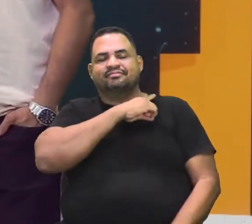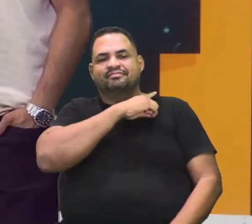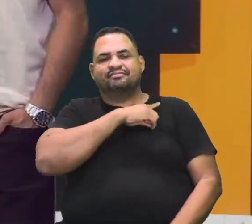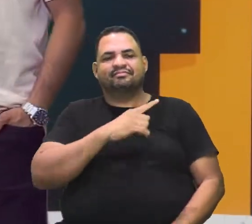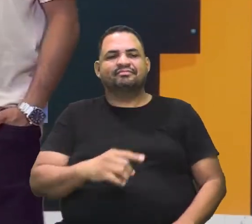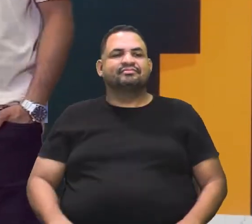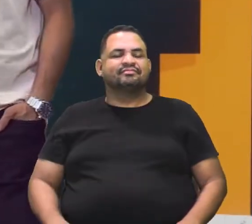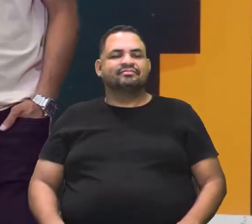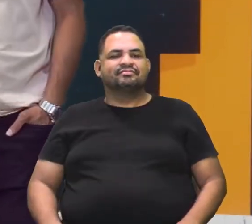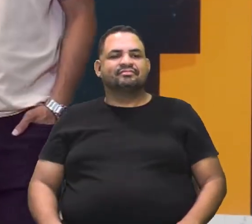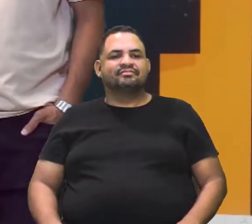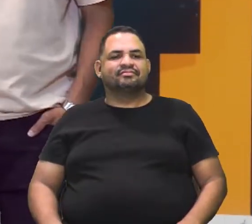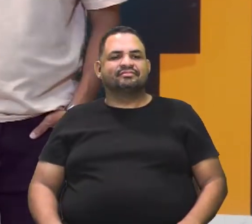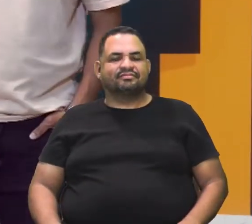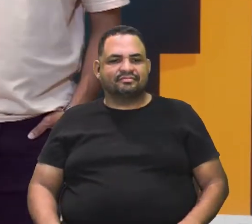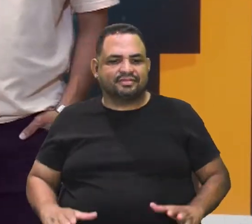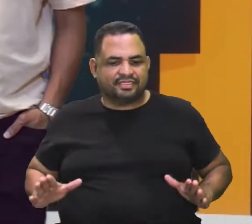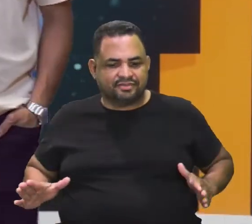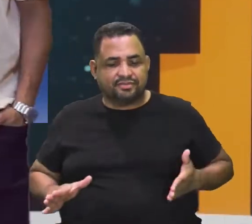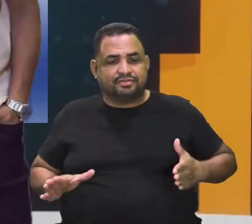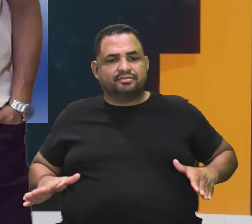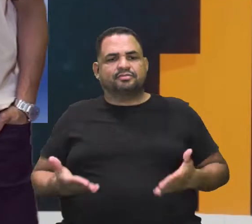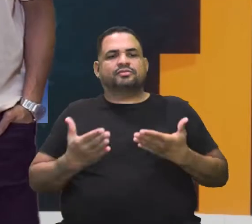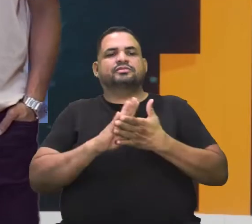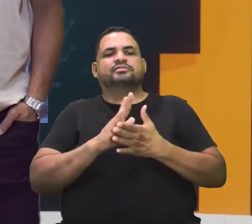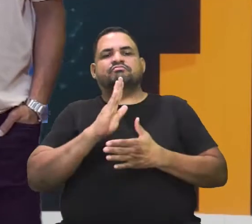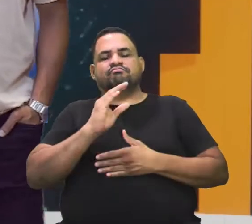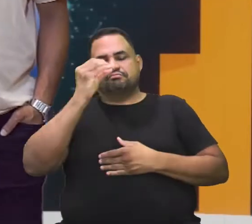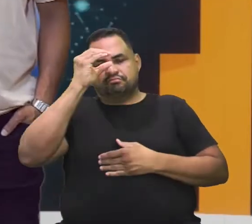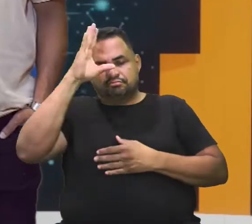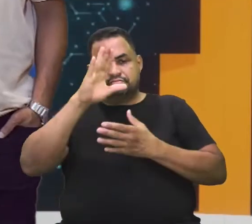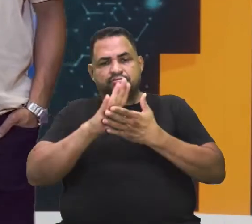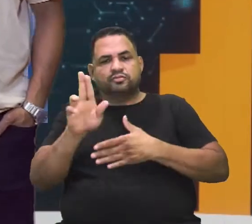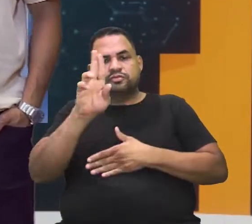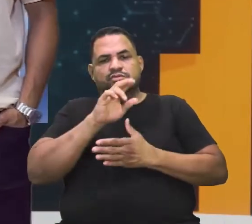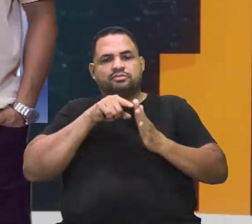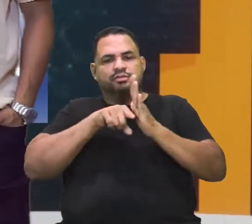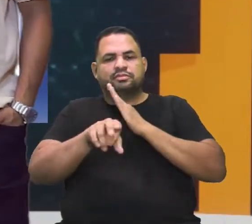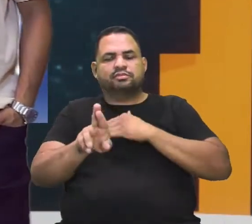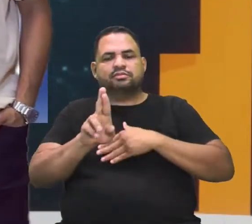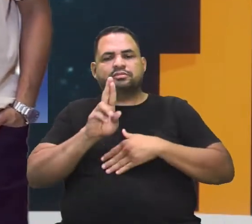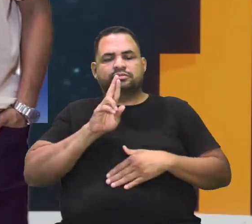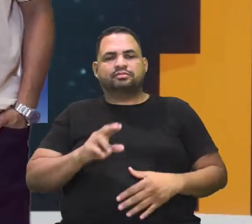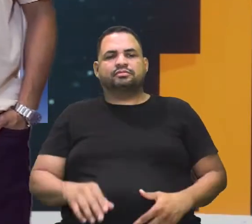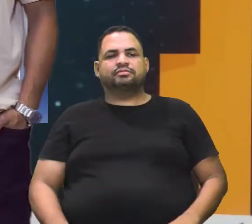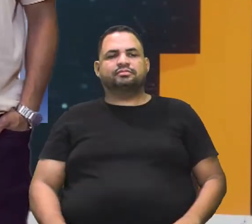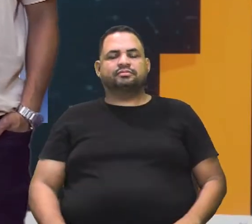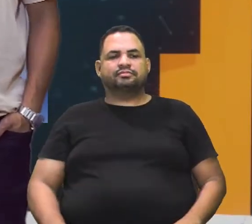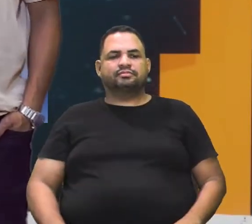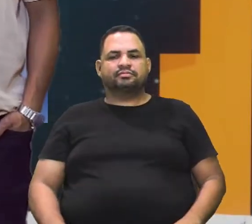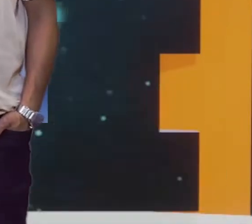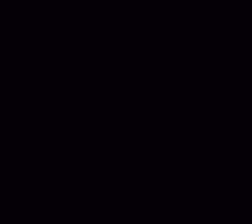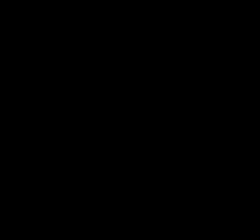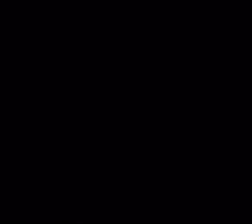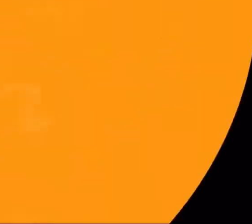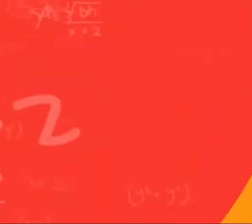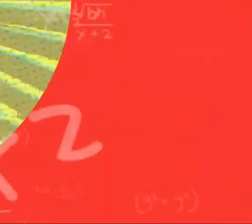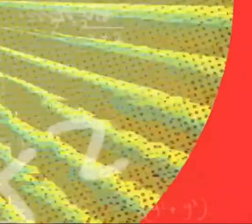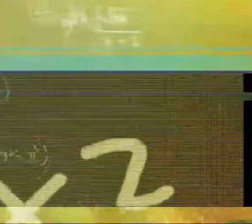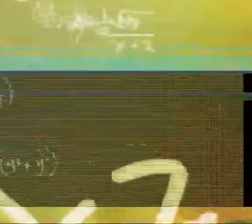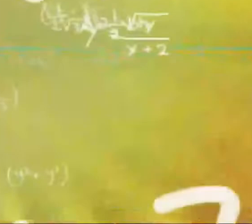na memória, né? A gente vai instigar esse conhecimento de vocês através do nosso quiz. Então, solta a vinheta que é a hora do quiz.